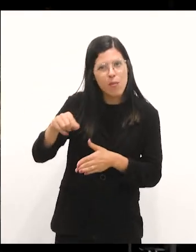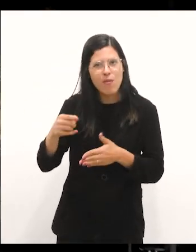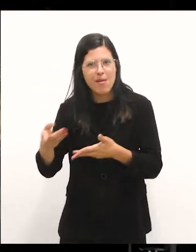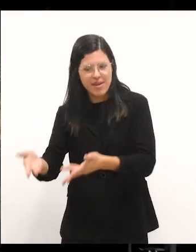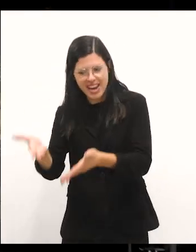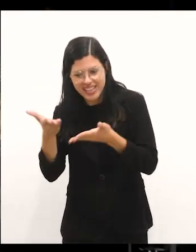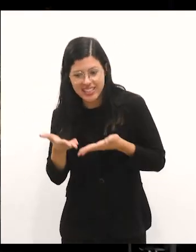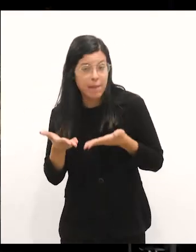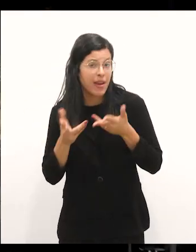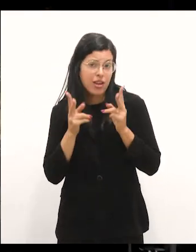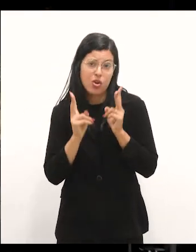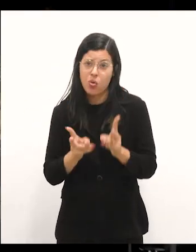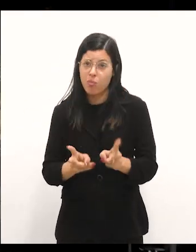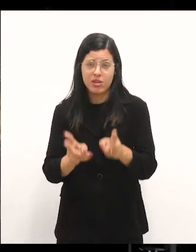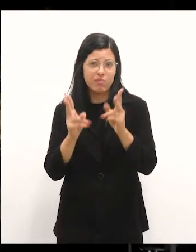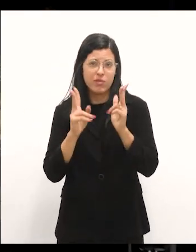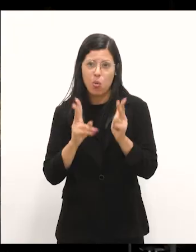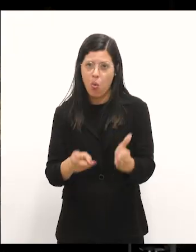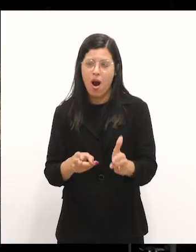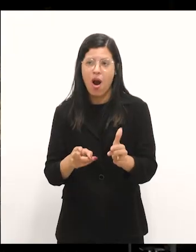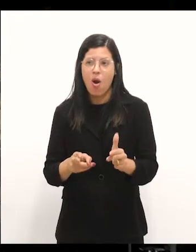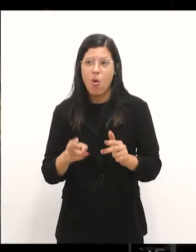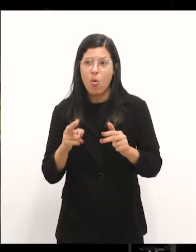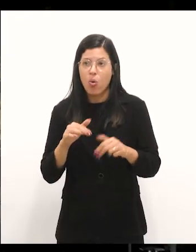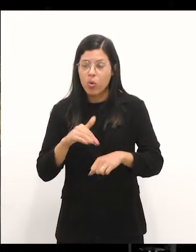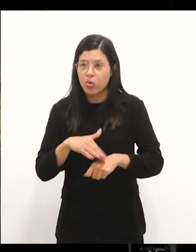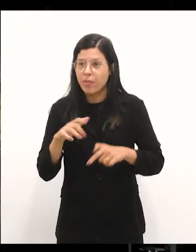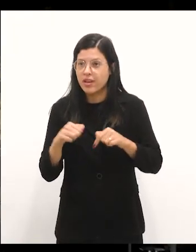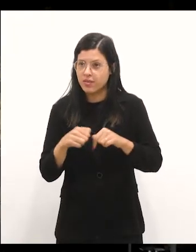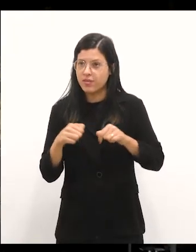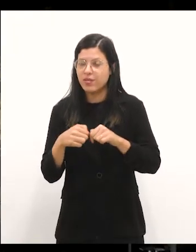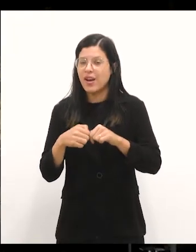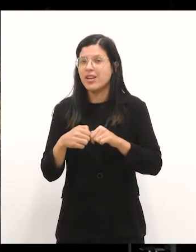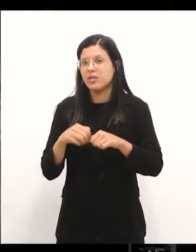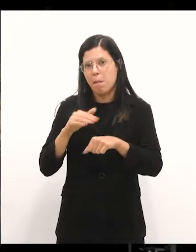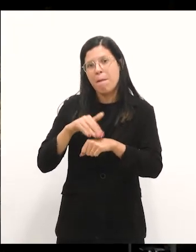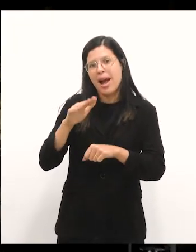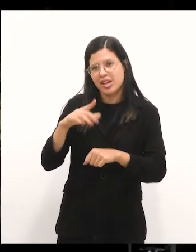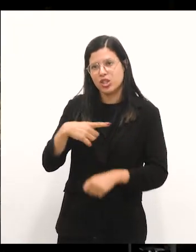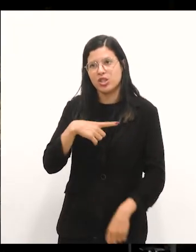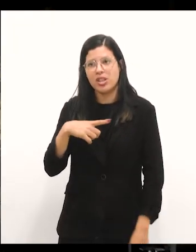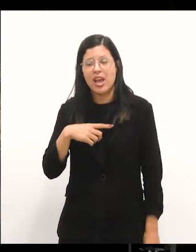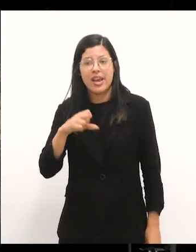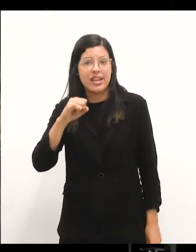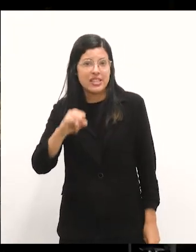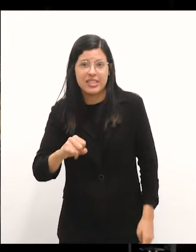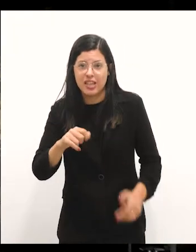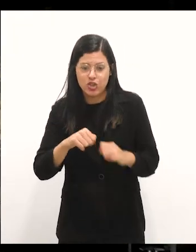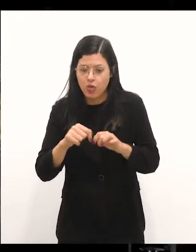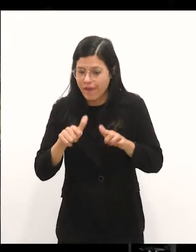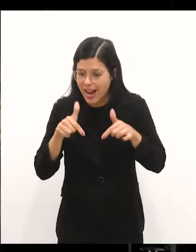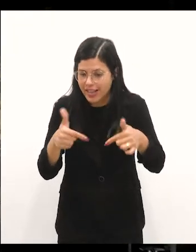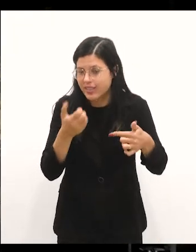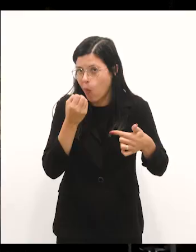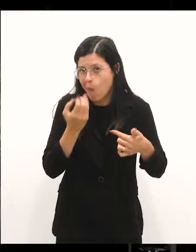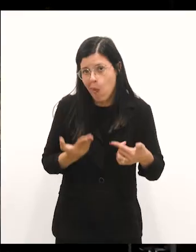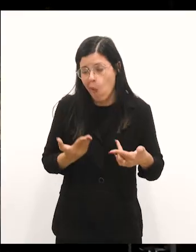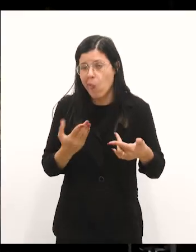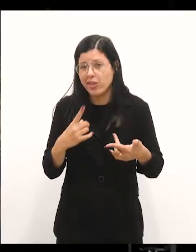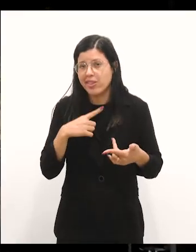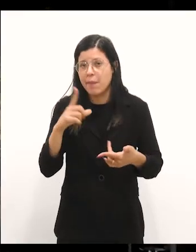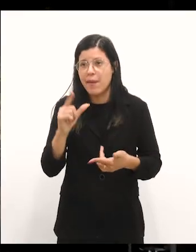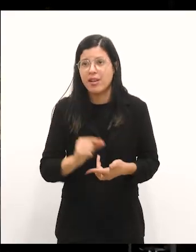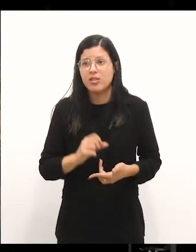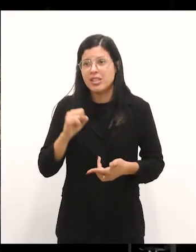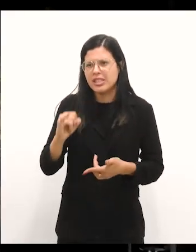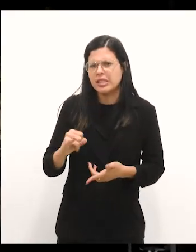quanto mais se faz, mais tem. Quanto mais a gente não fez, menos a gente terá. Então,